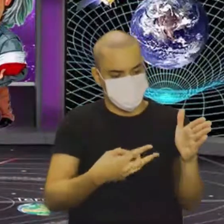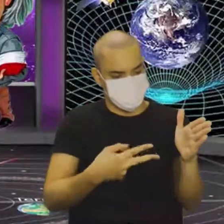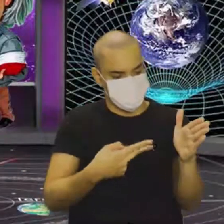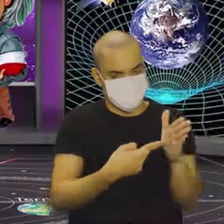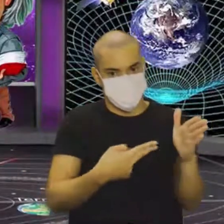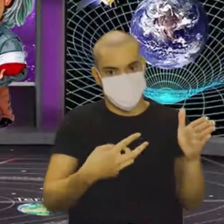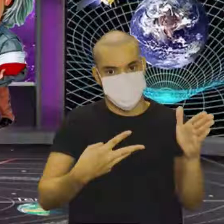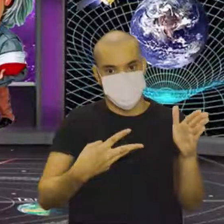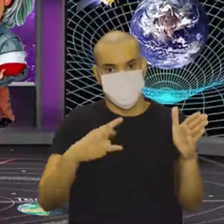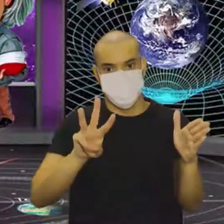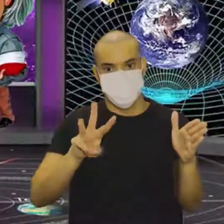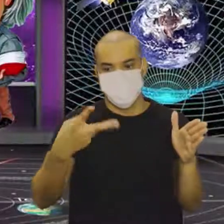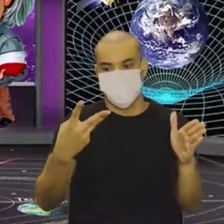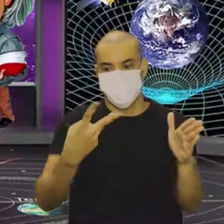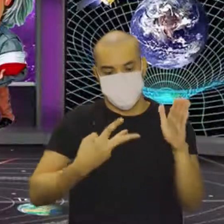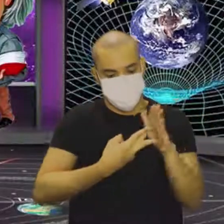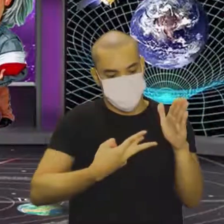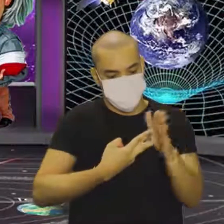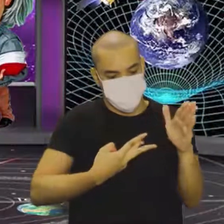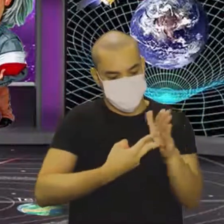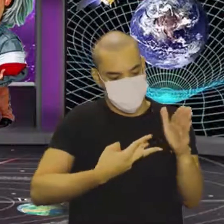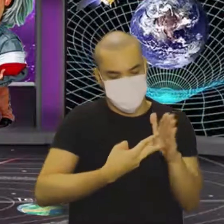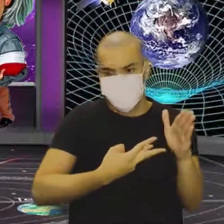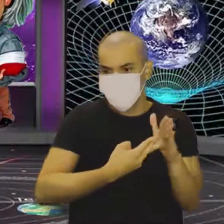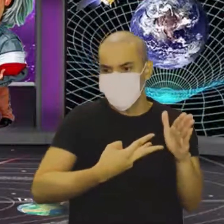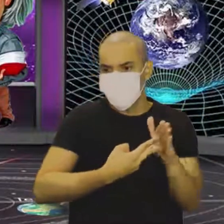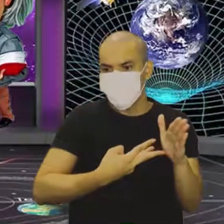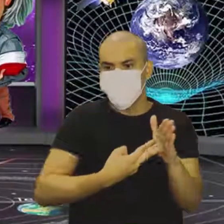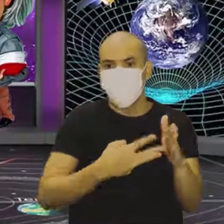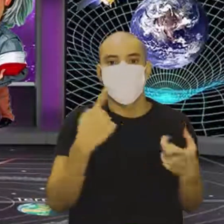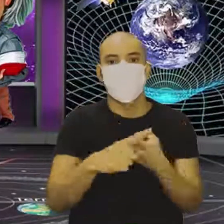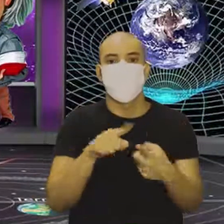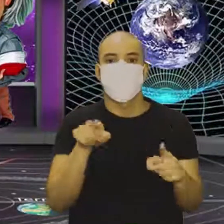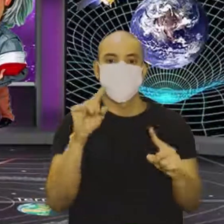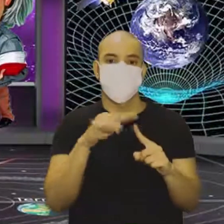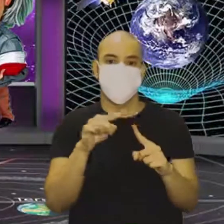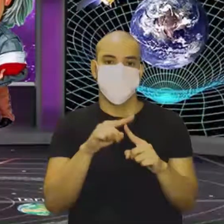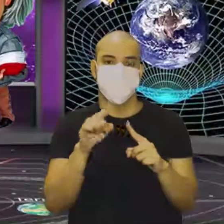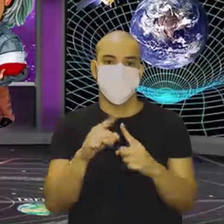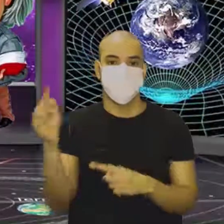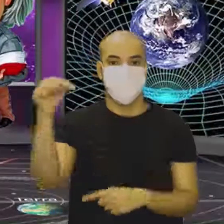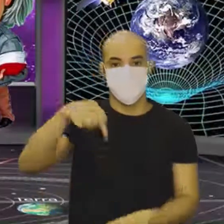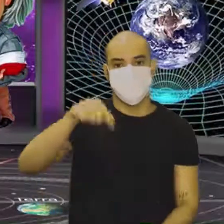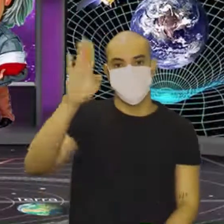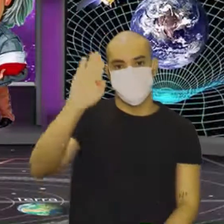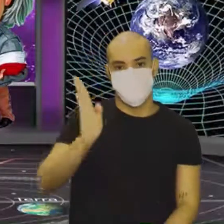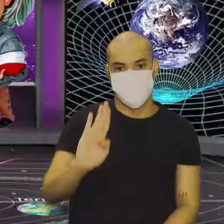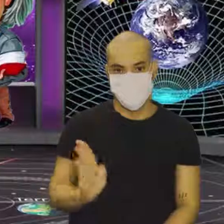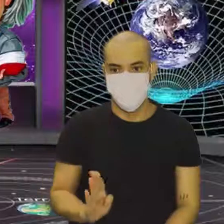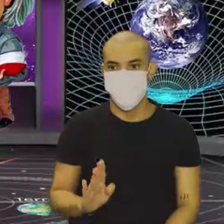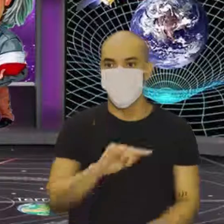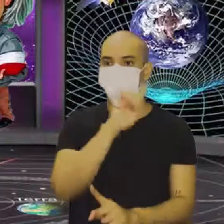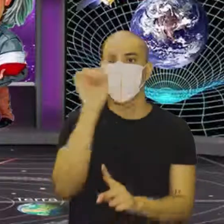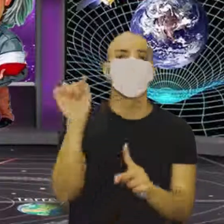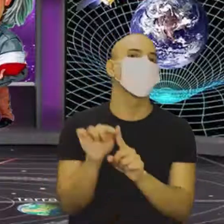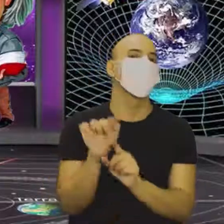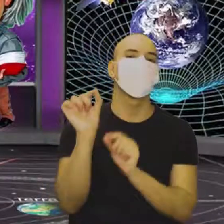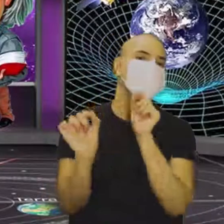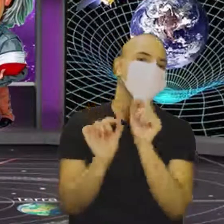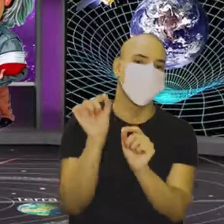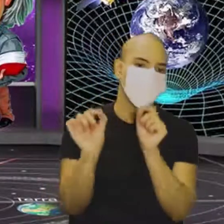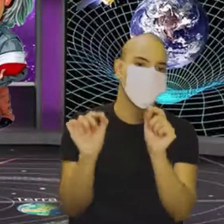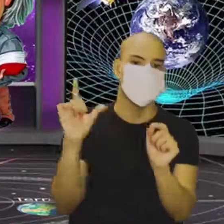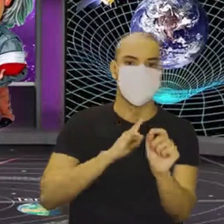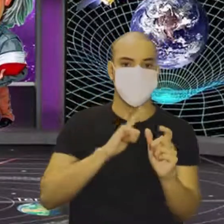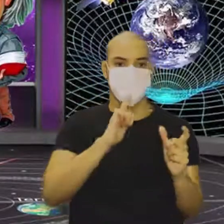carregar é aquela que tem 3 pinos, né? Aí o pessoal fala, por que esse tipo de tomada veio para o Brasil, etc., qual é a finalidade?